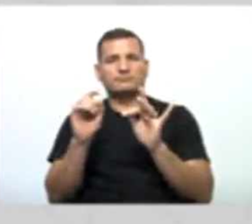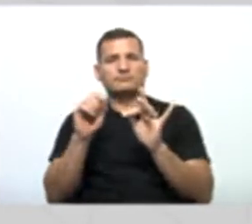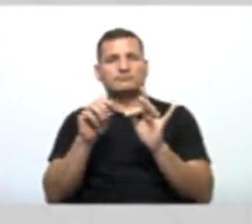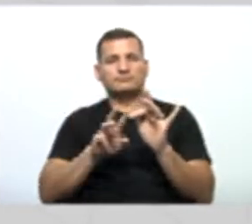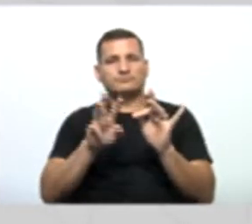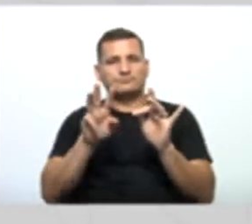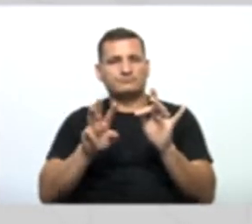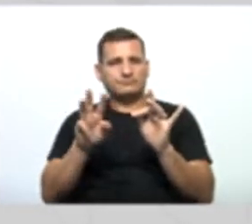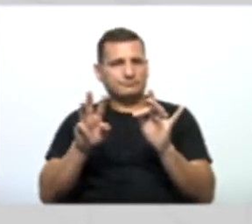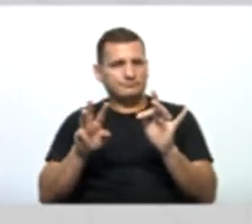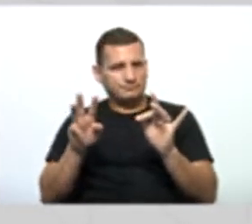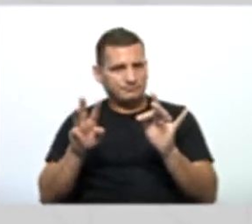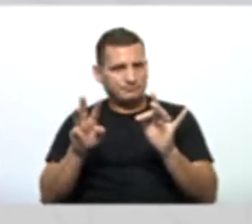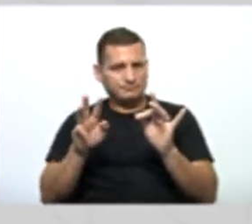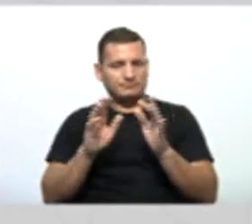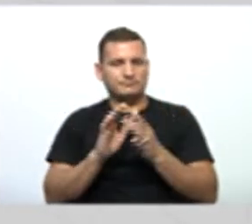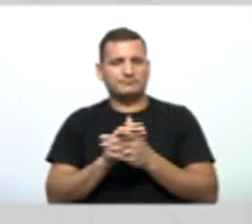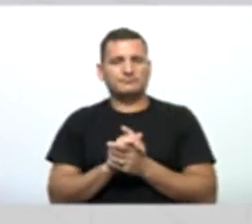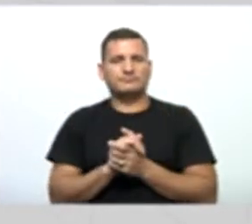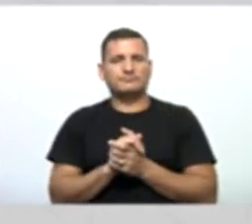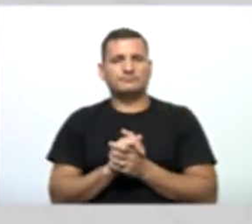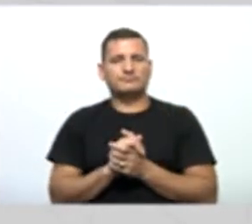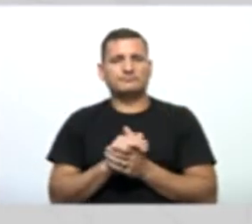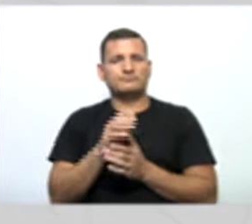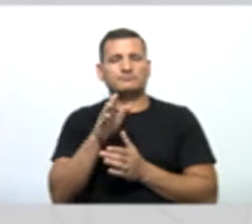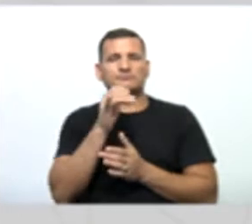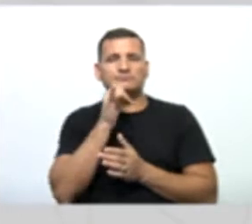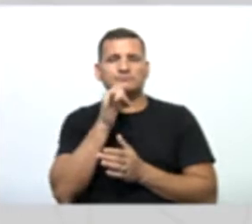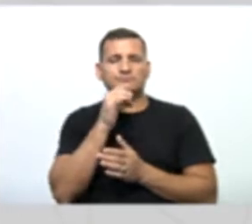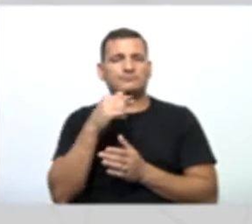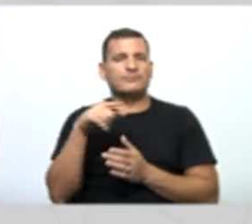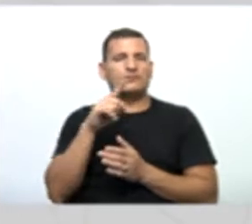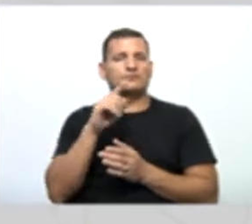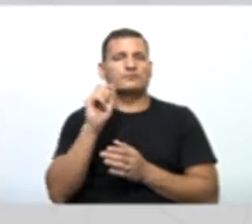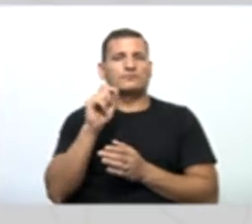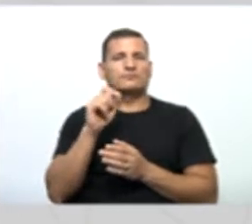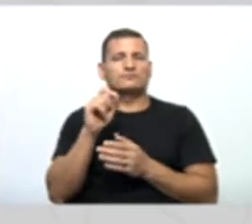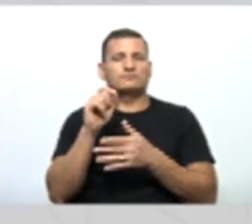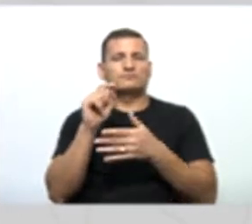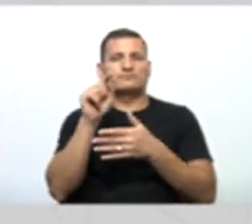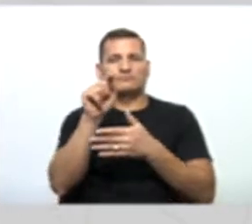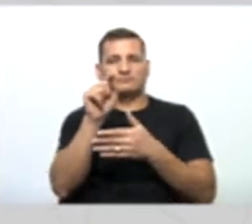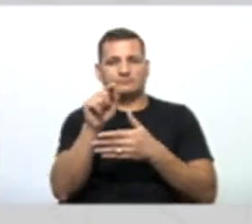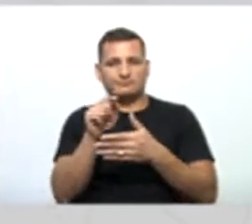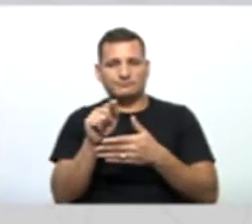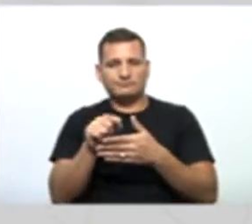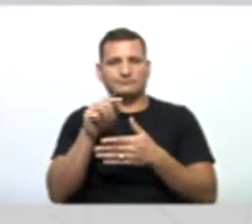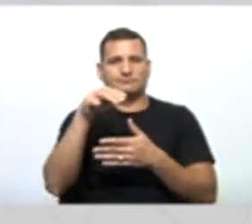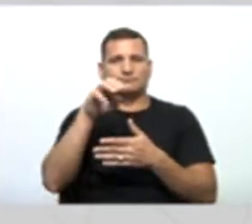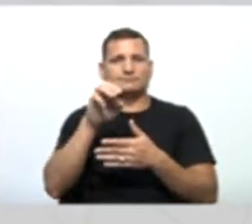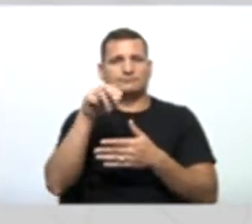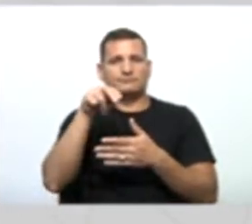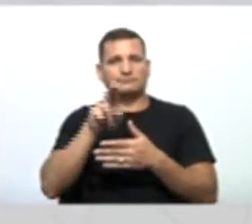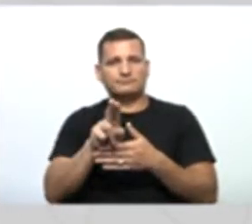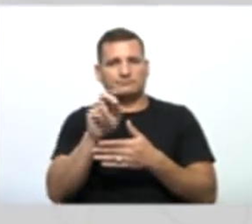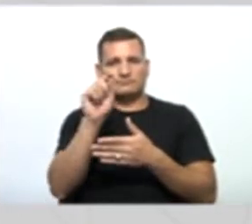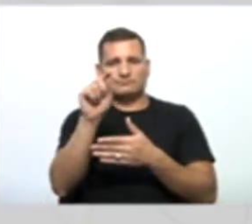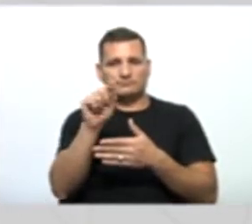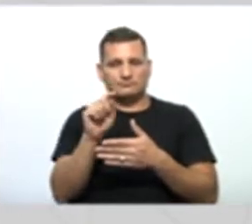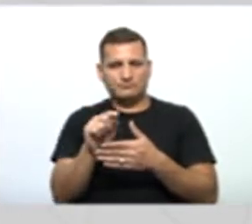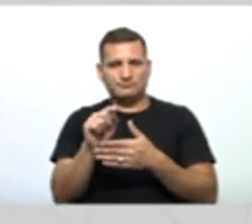acontece? Quando a gente pretende criar os menus, por exemplo, das páginas, tem lá home,